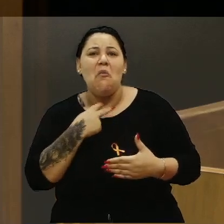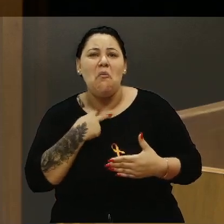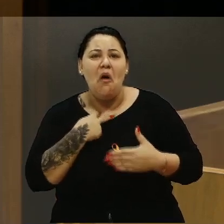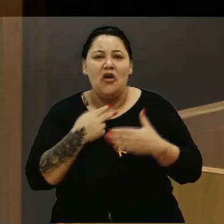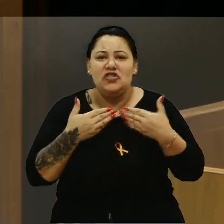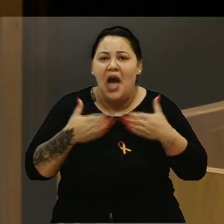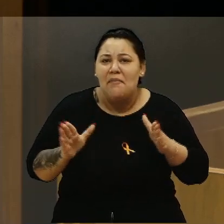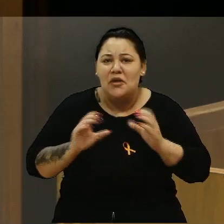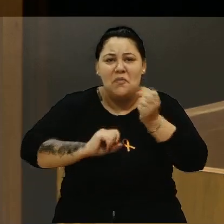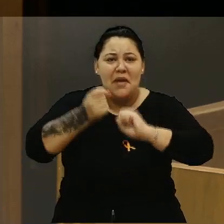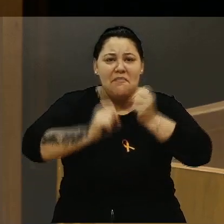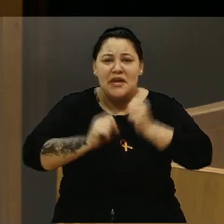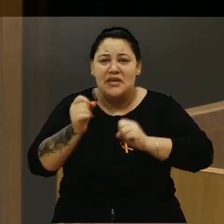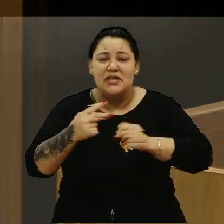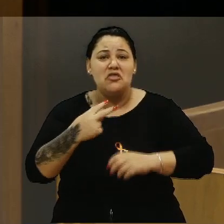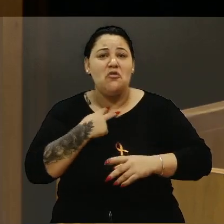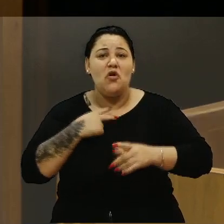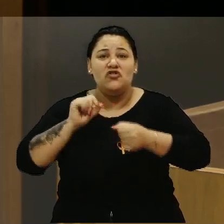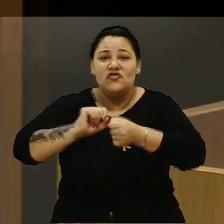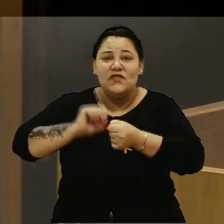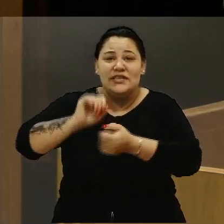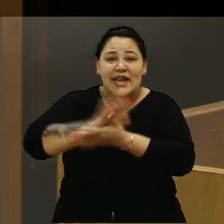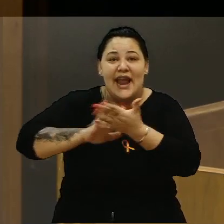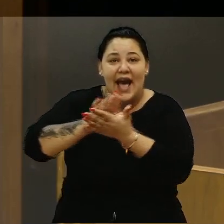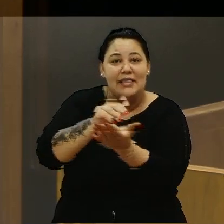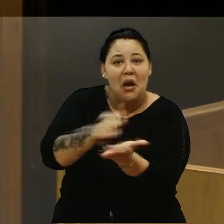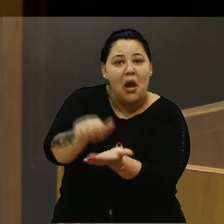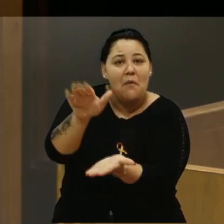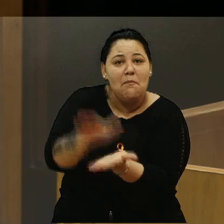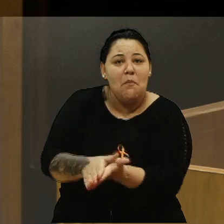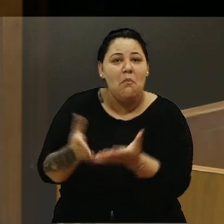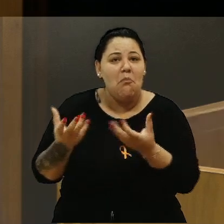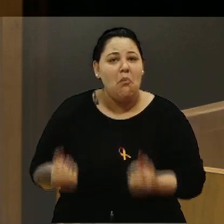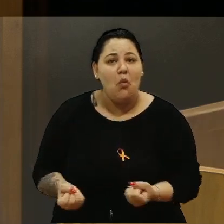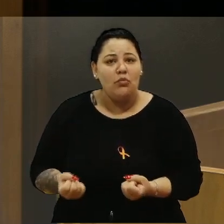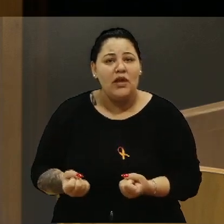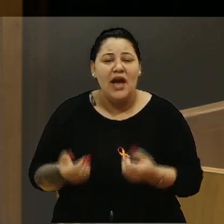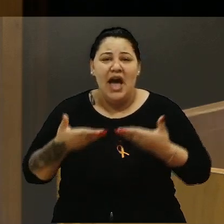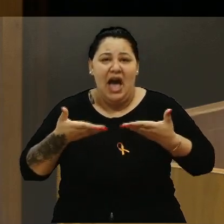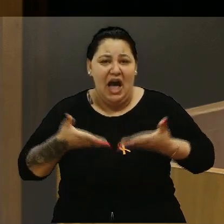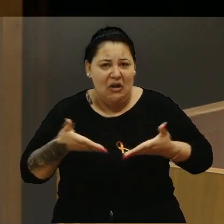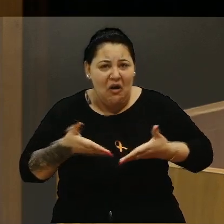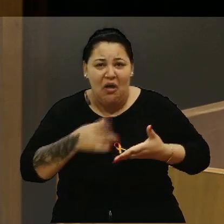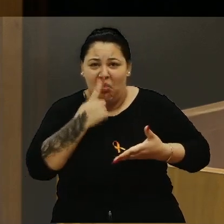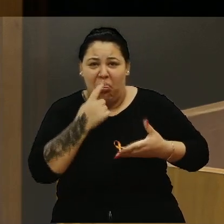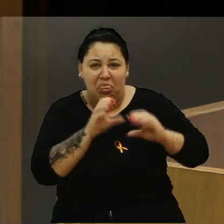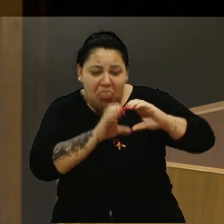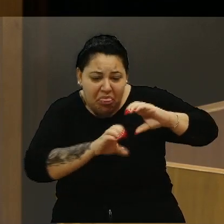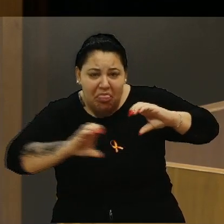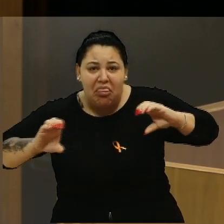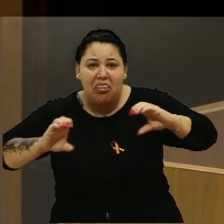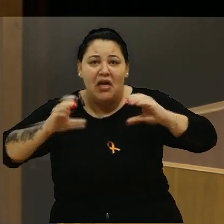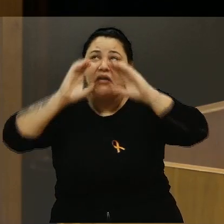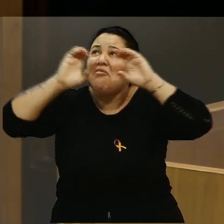calçada na frente da casa, que somos multados. Agora, os nossos esgotos correm a céu aberto direto para dentro da represa. Então, isso